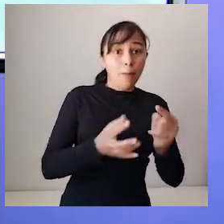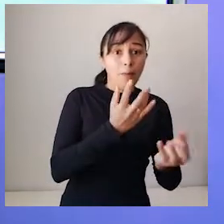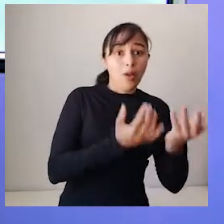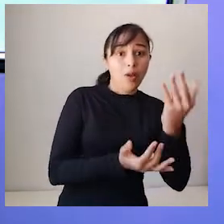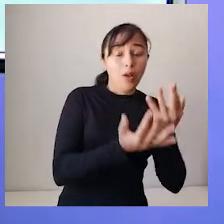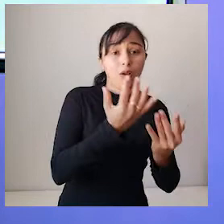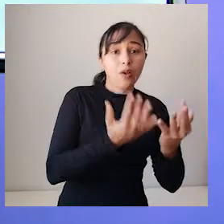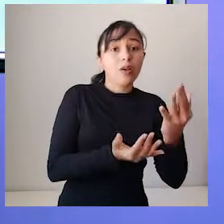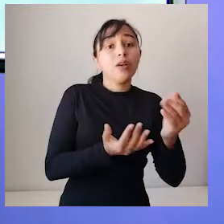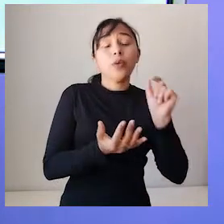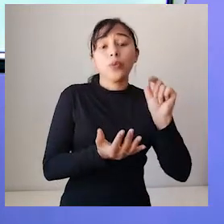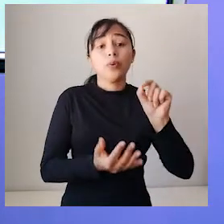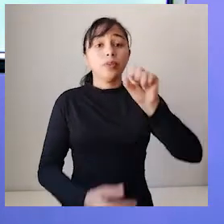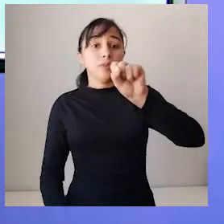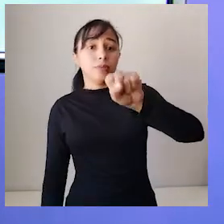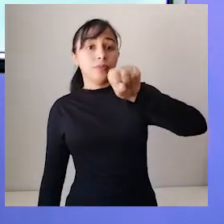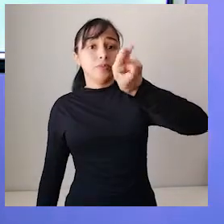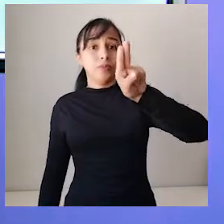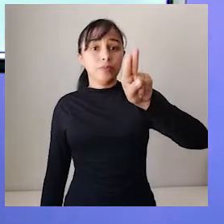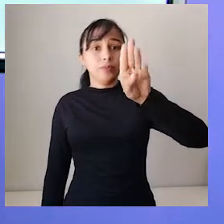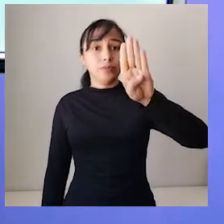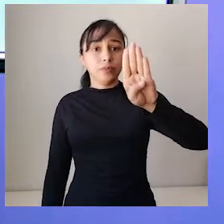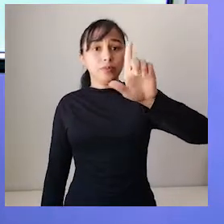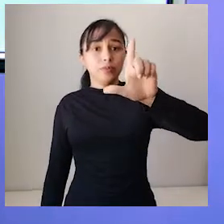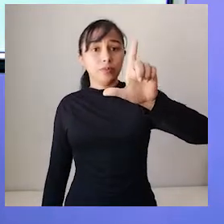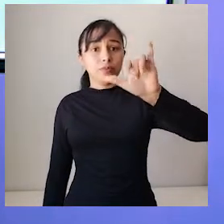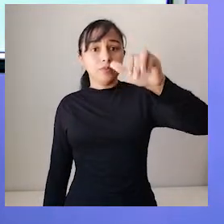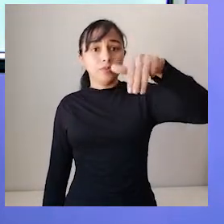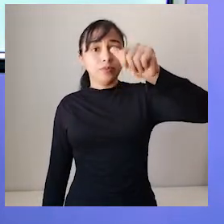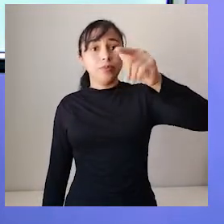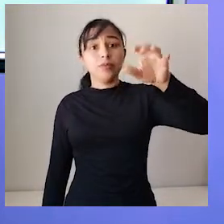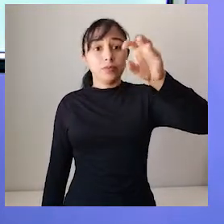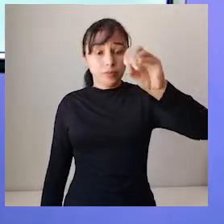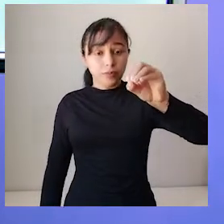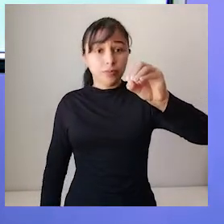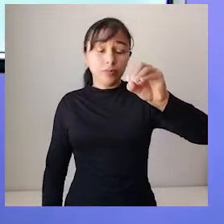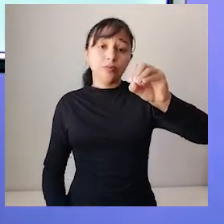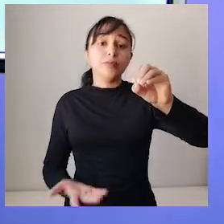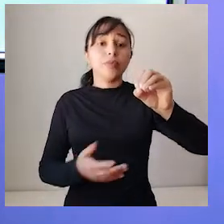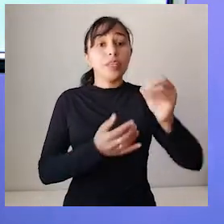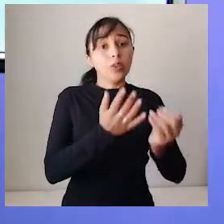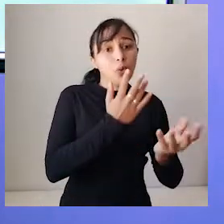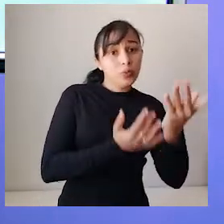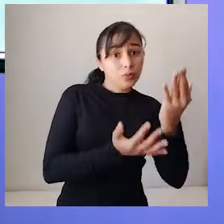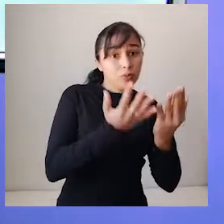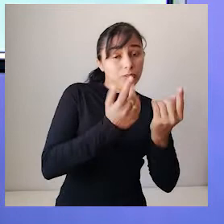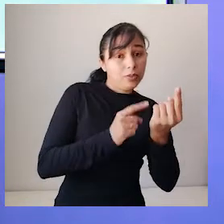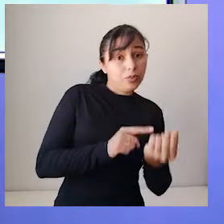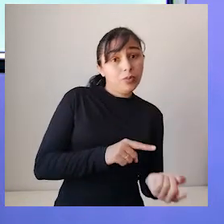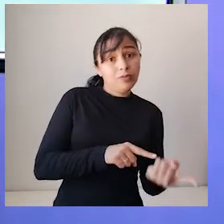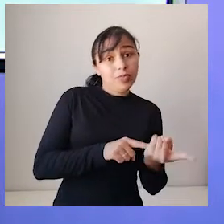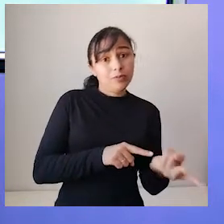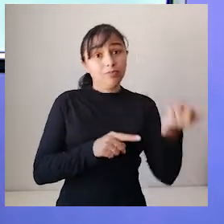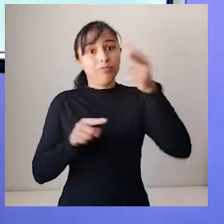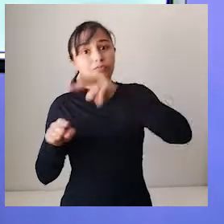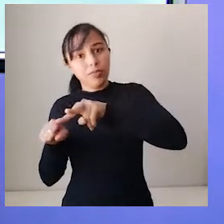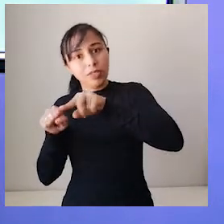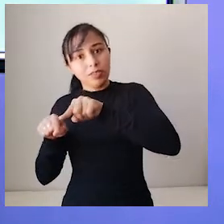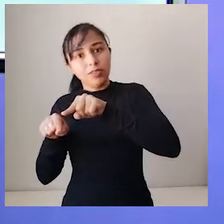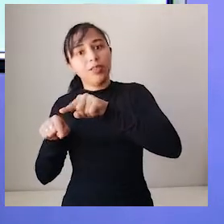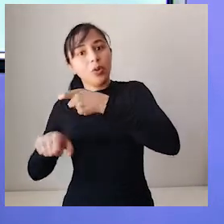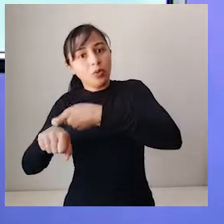de sublimação. E o inverso do gasoso para o